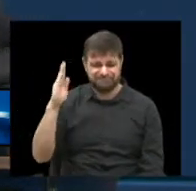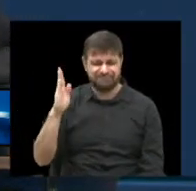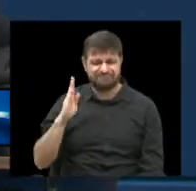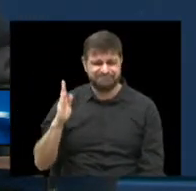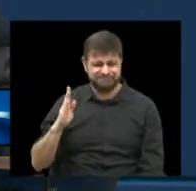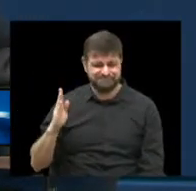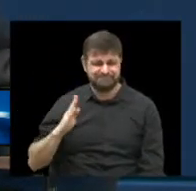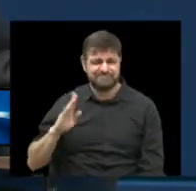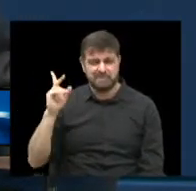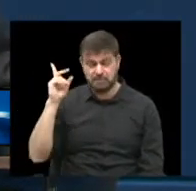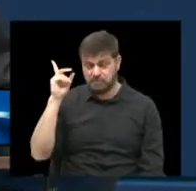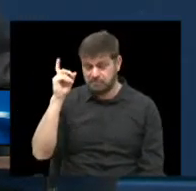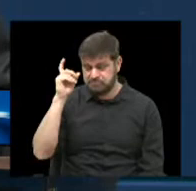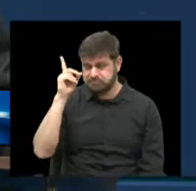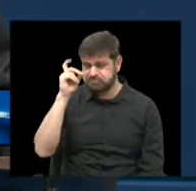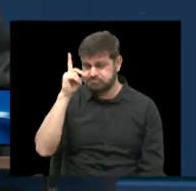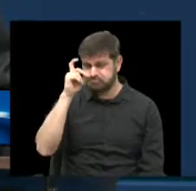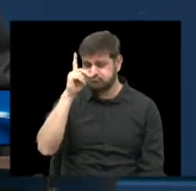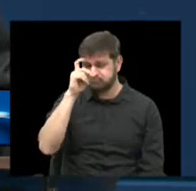difícil.